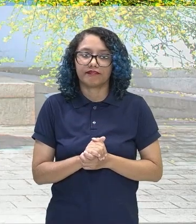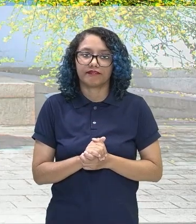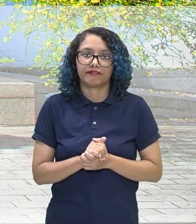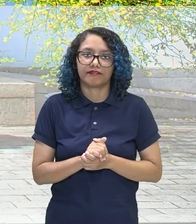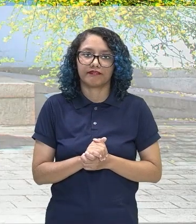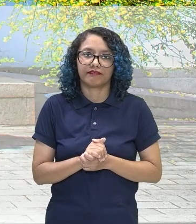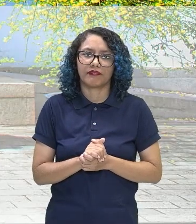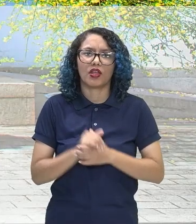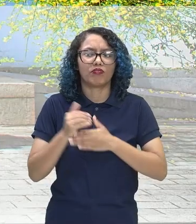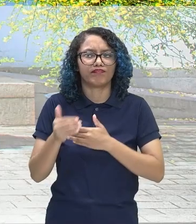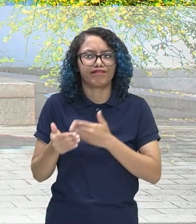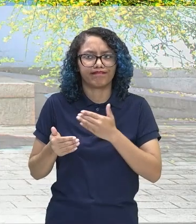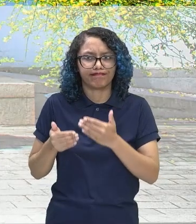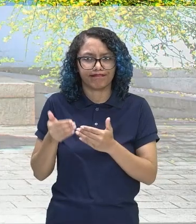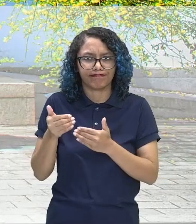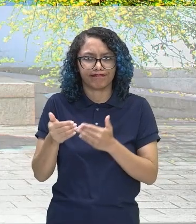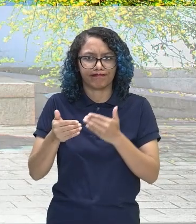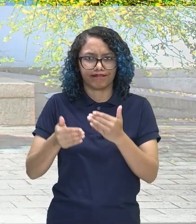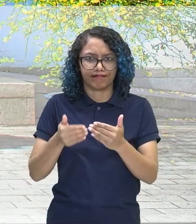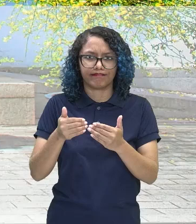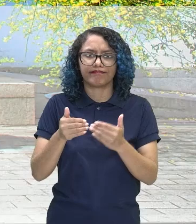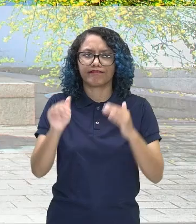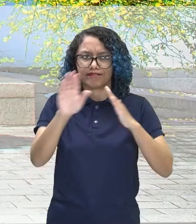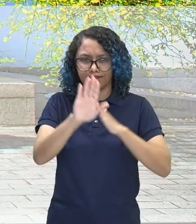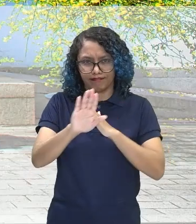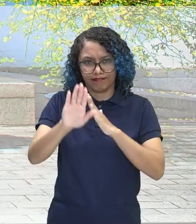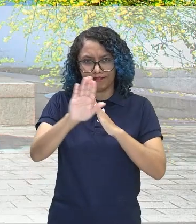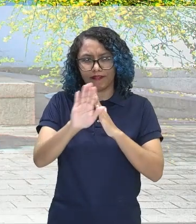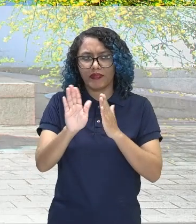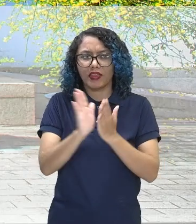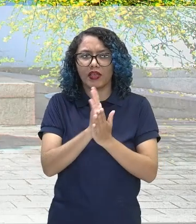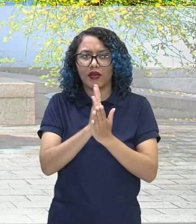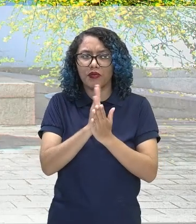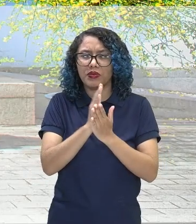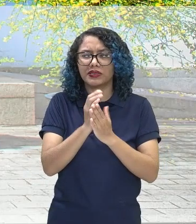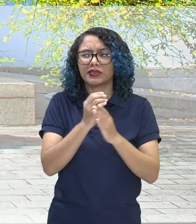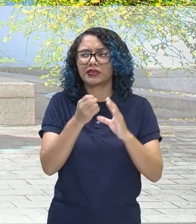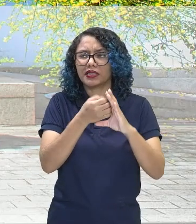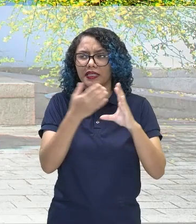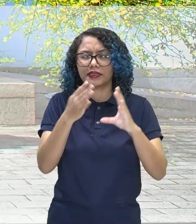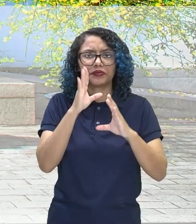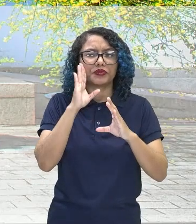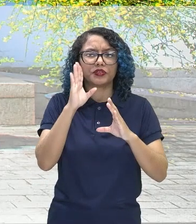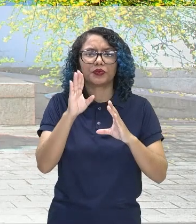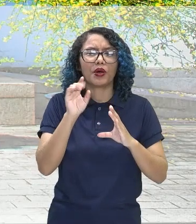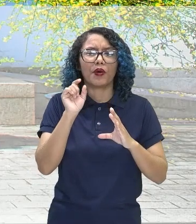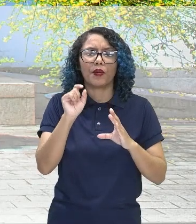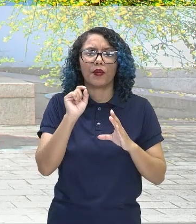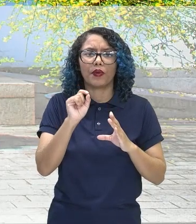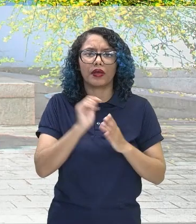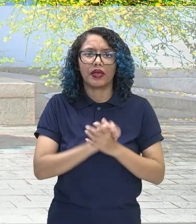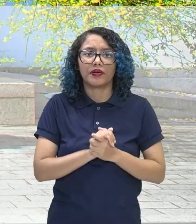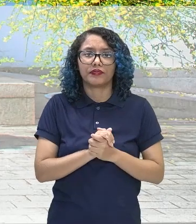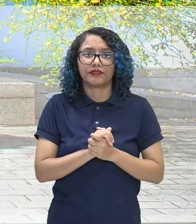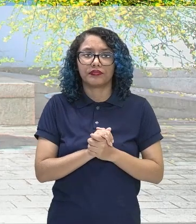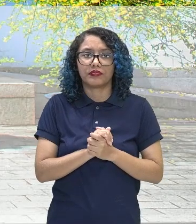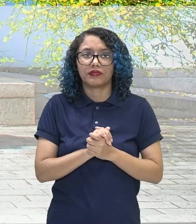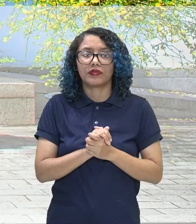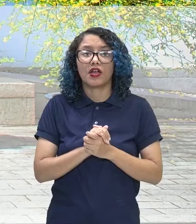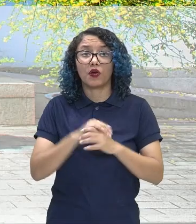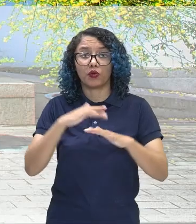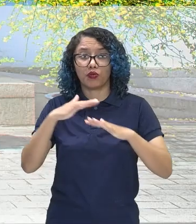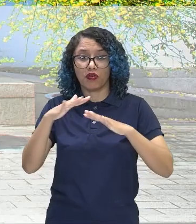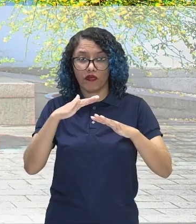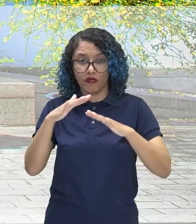o Kung Fu foi desenvolvendo algumas das suas maiores características, que é a imitação dos movimentos